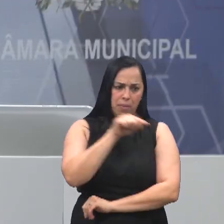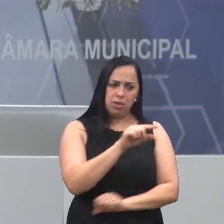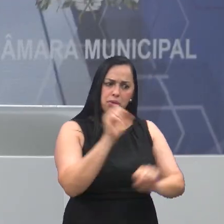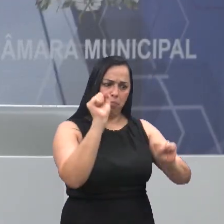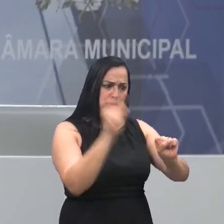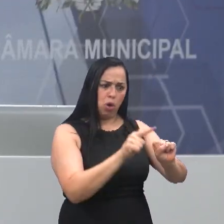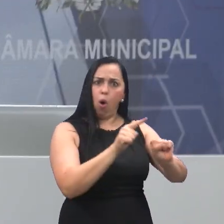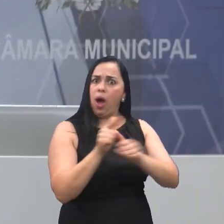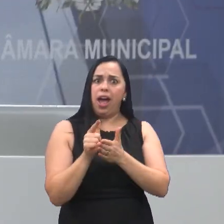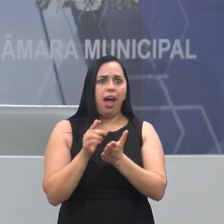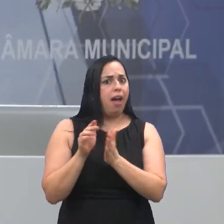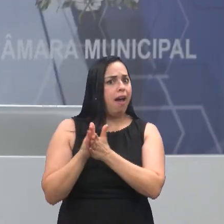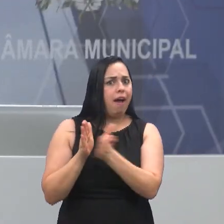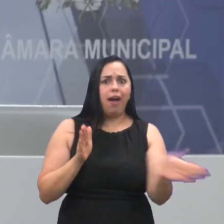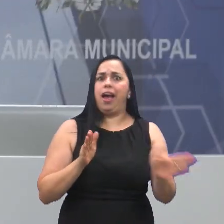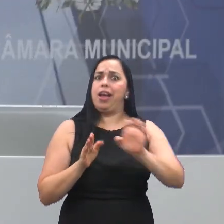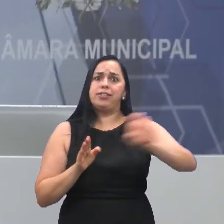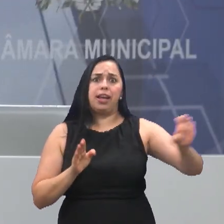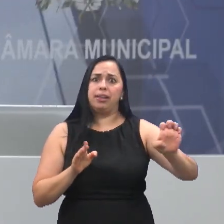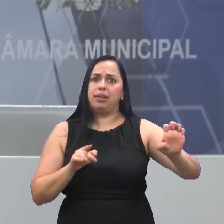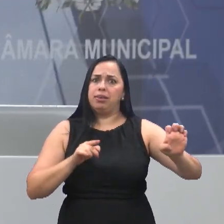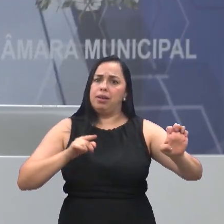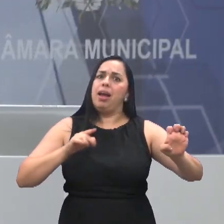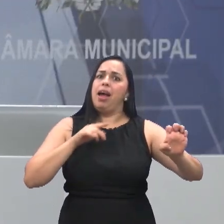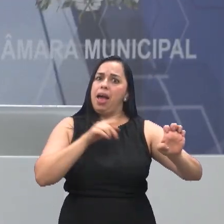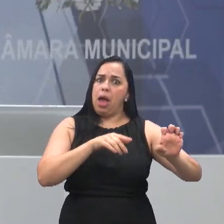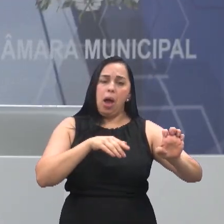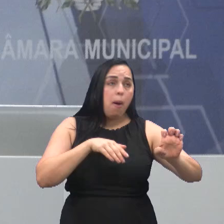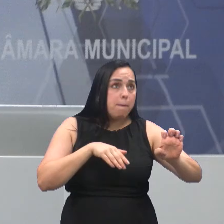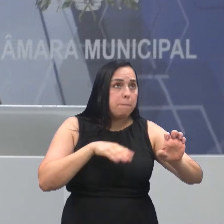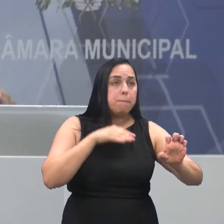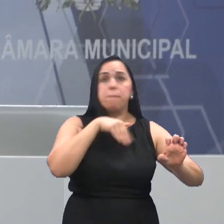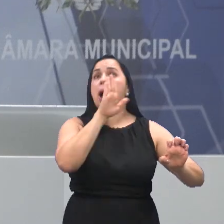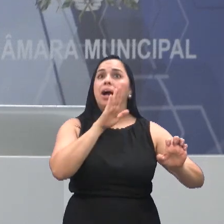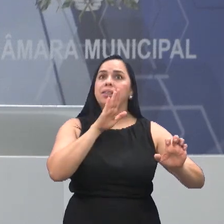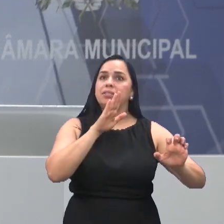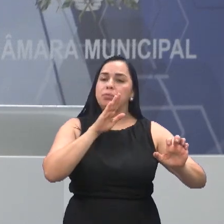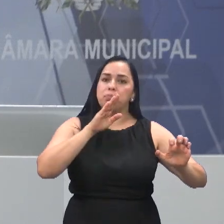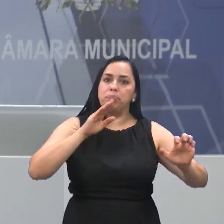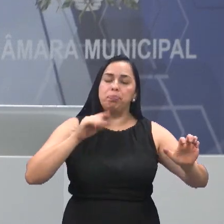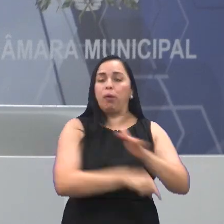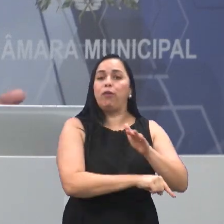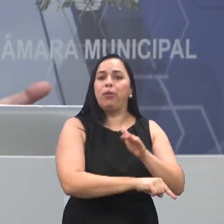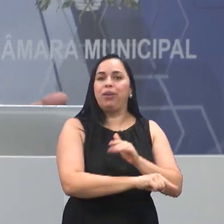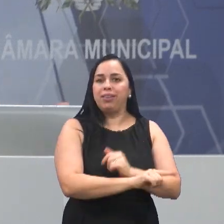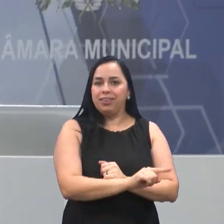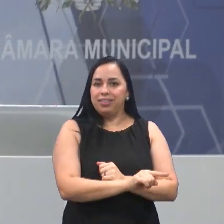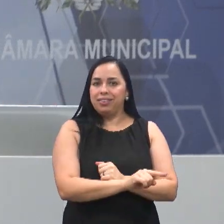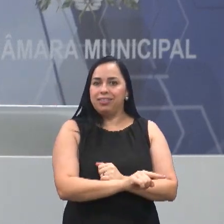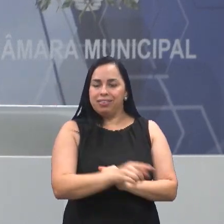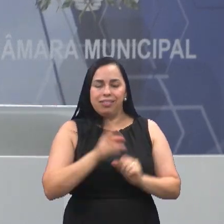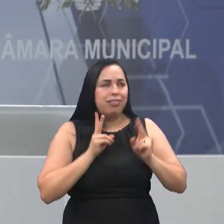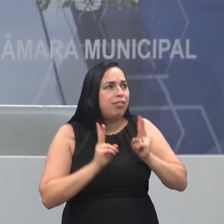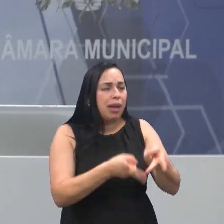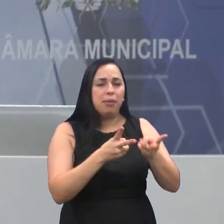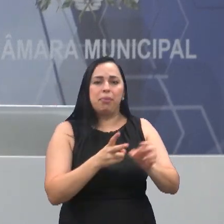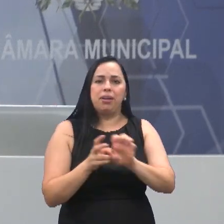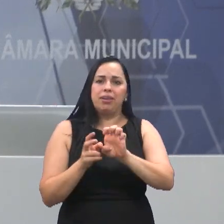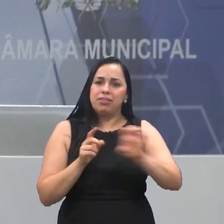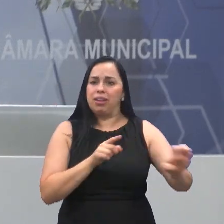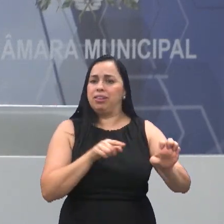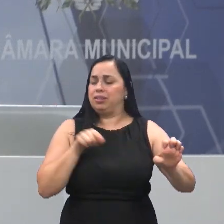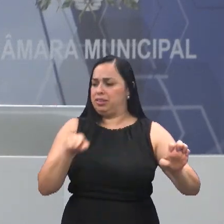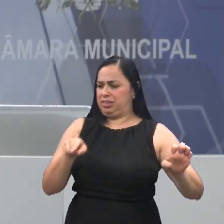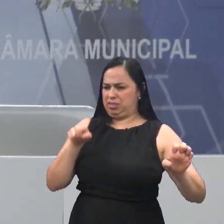radical, hein? É aquela mais no fundo do poço que tem, é Boulos. Dizer que sempre foi de direita.